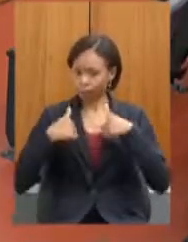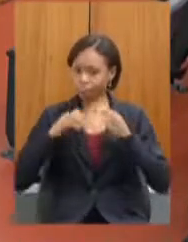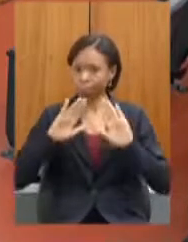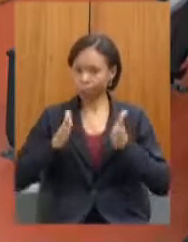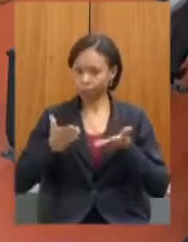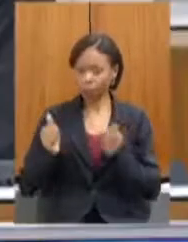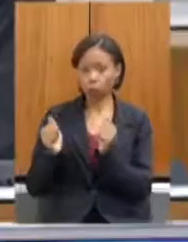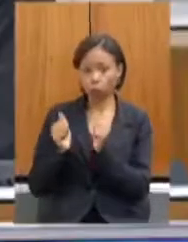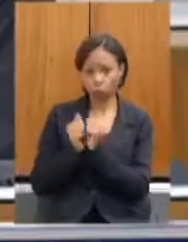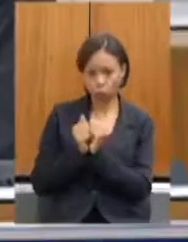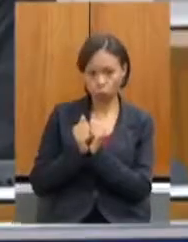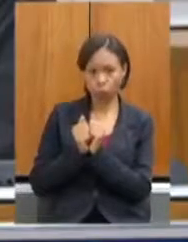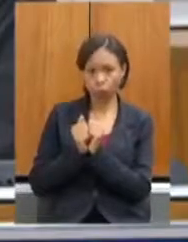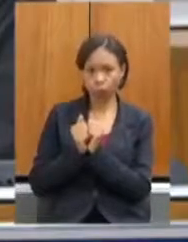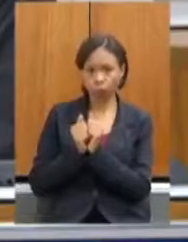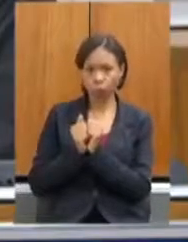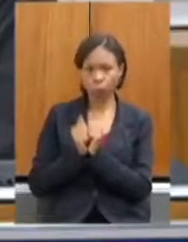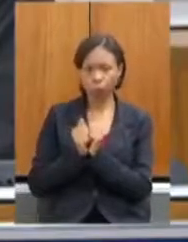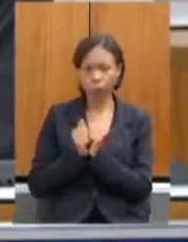secretárias tanto